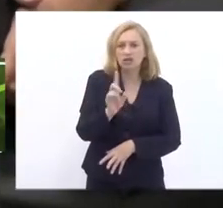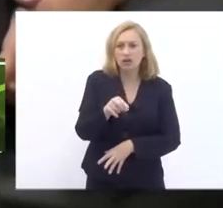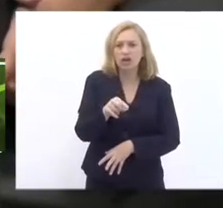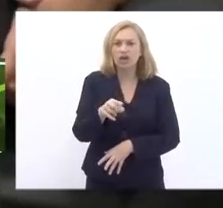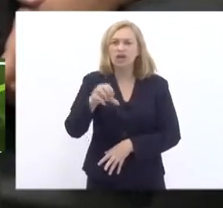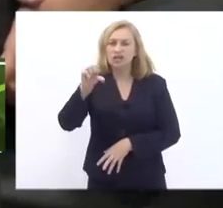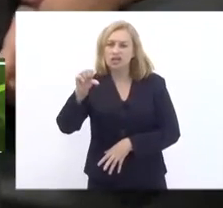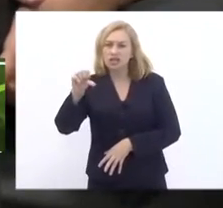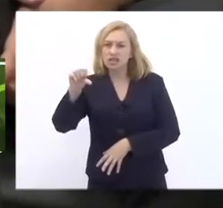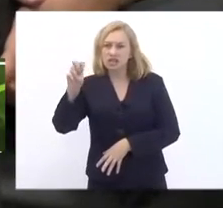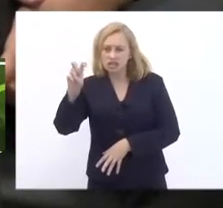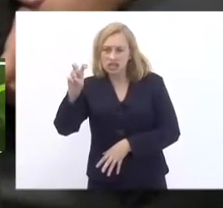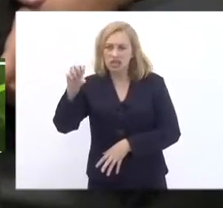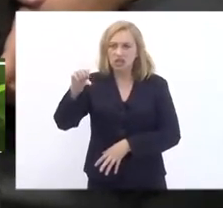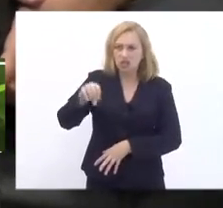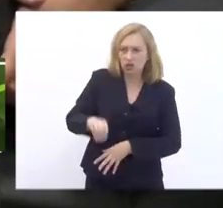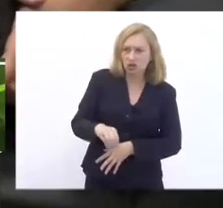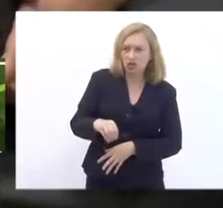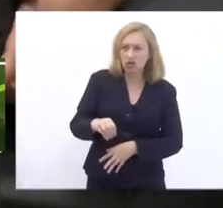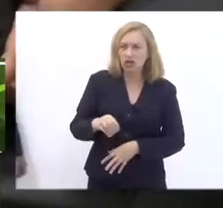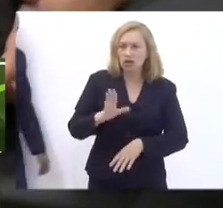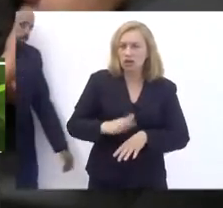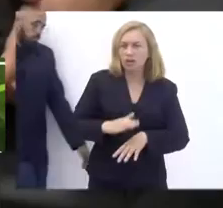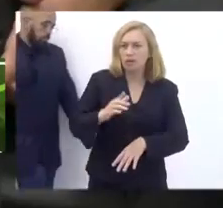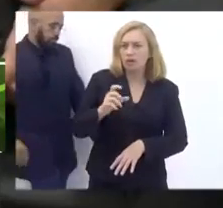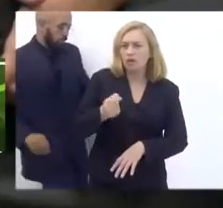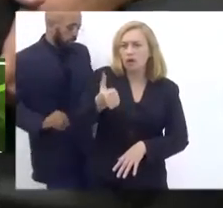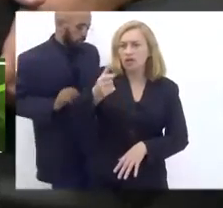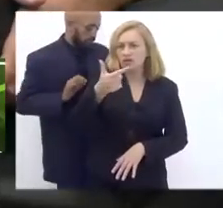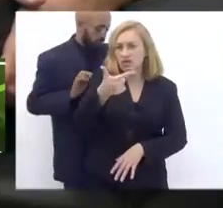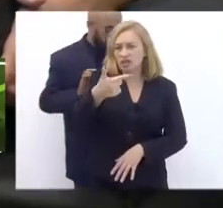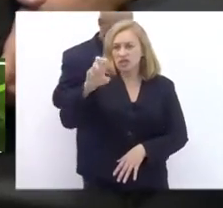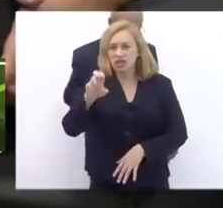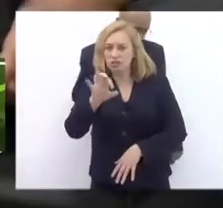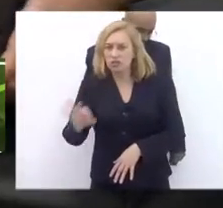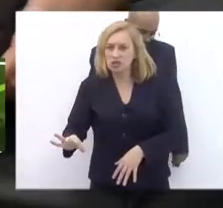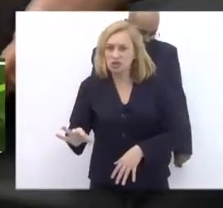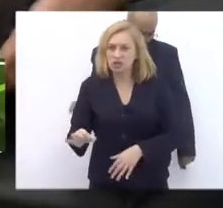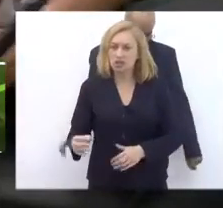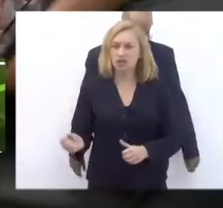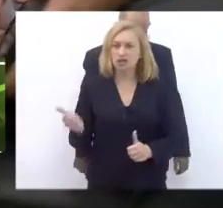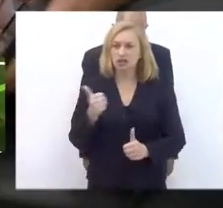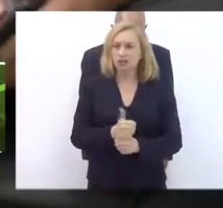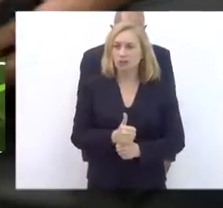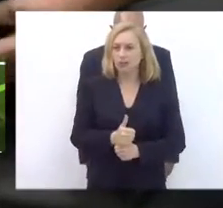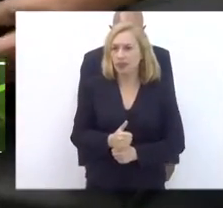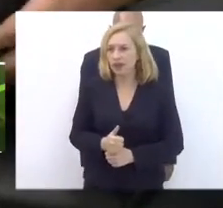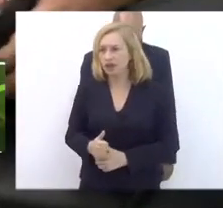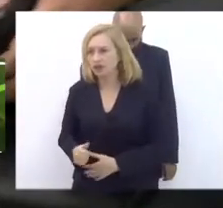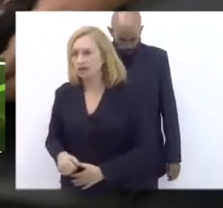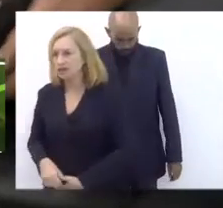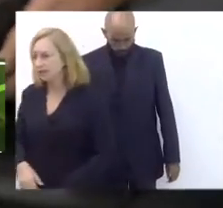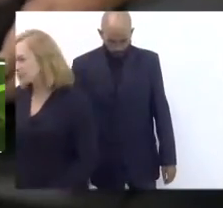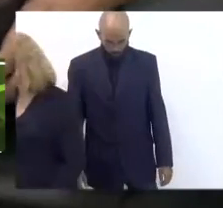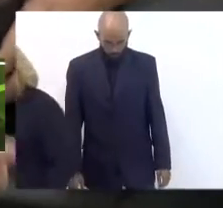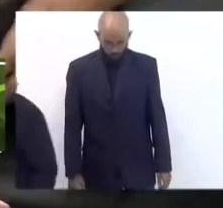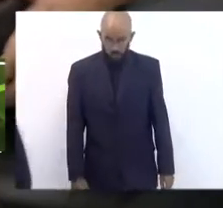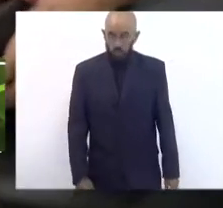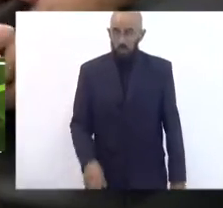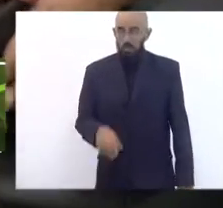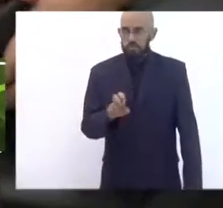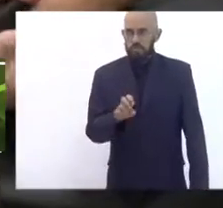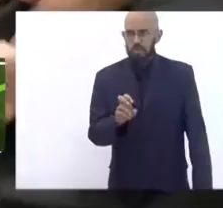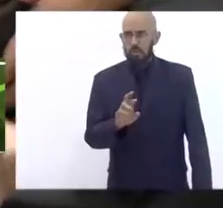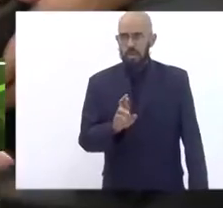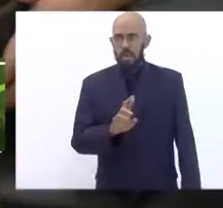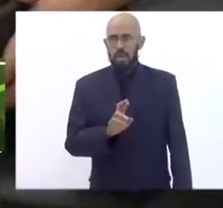R$ 5,90, esse aumento chega a quase 25%, e, com R$ 5,00, esse aumento, que é a realidade do povo, que tirou,